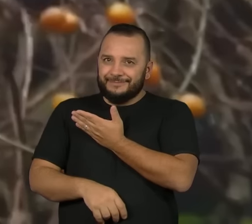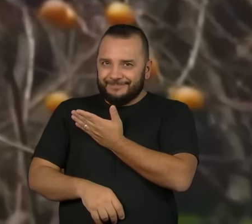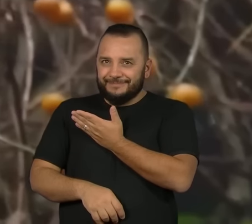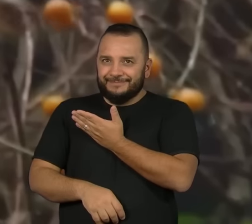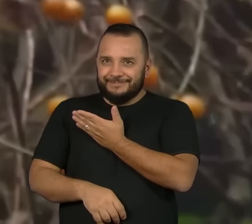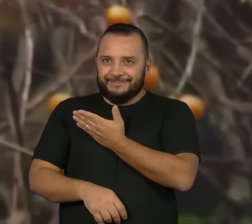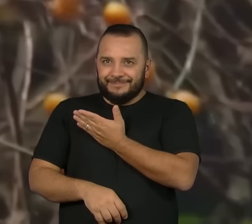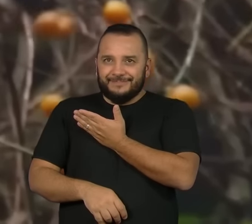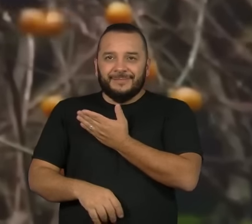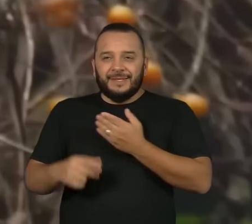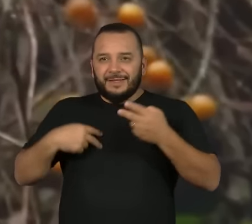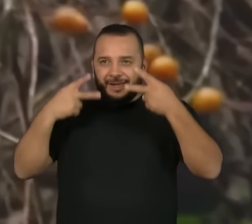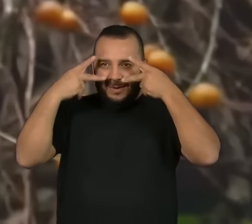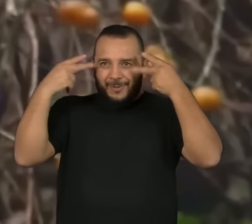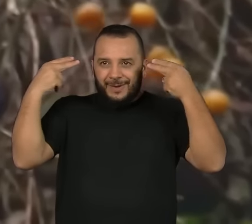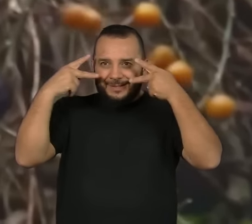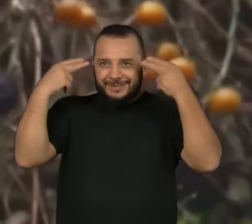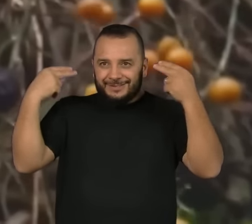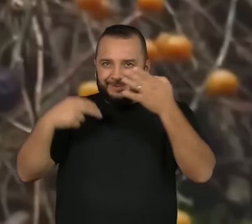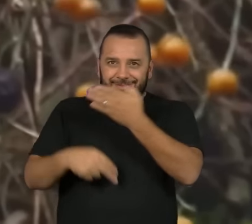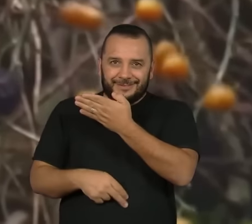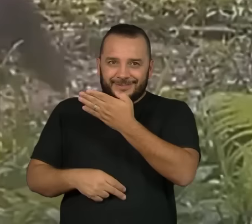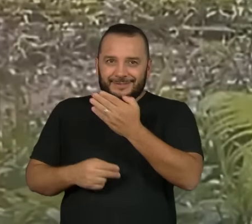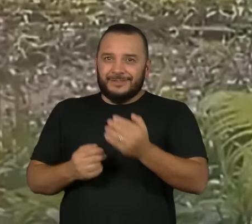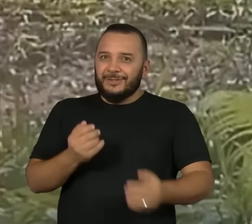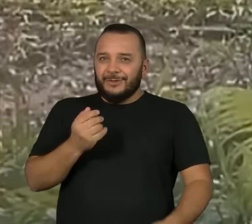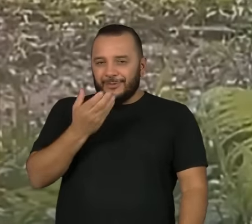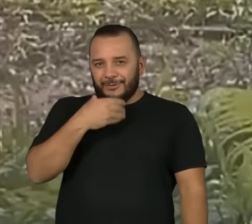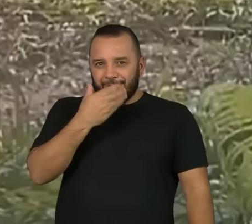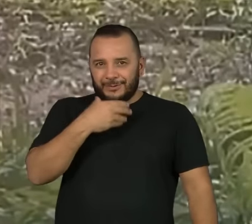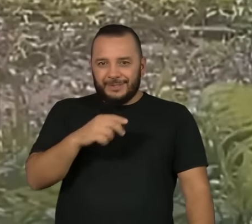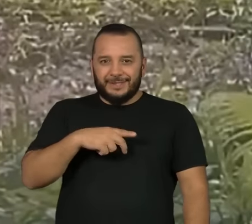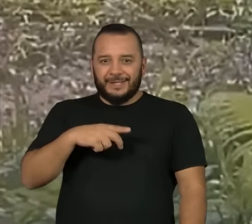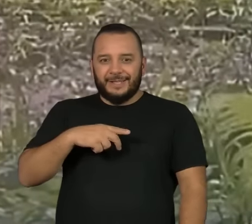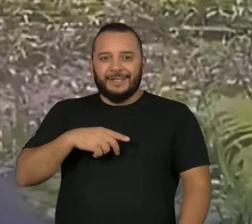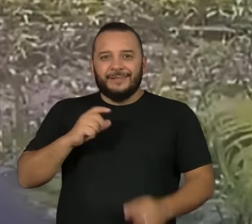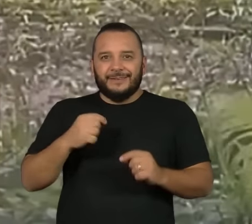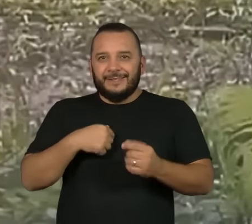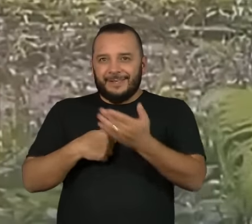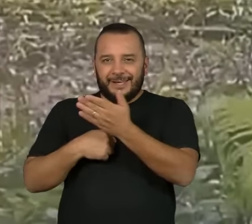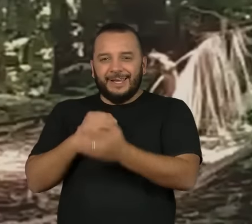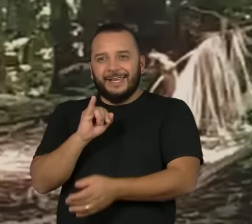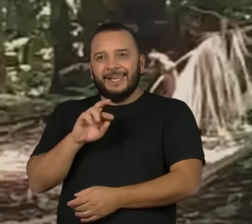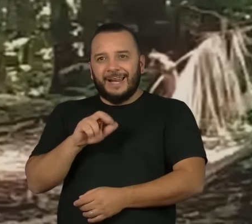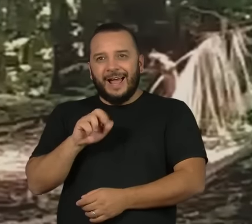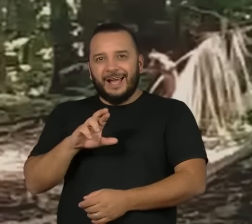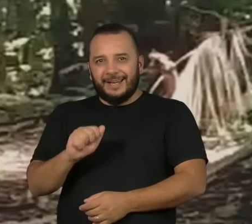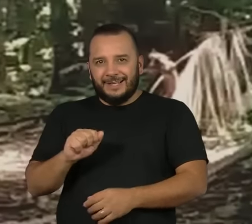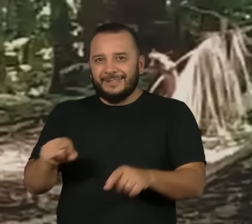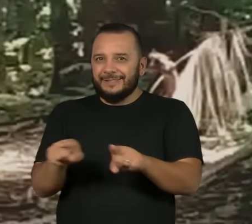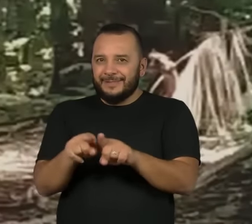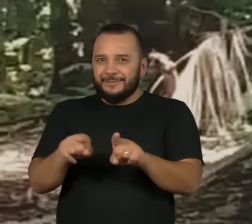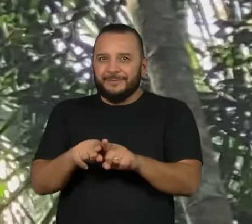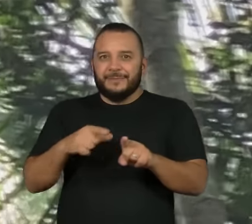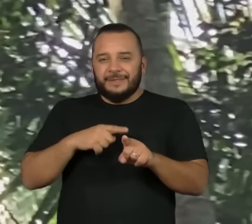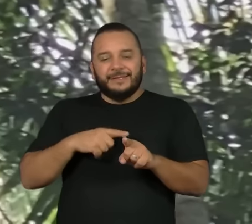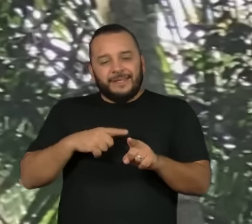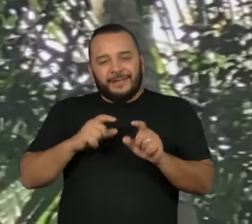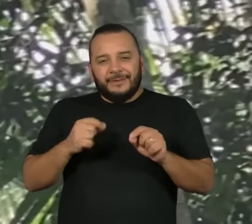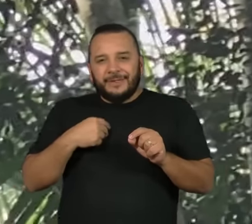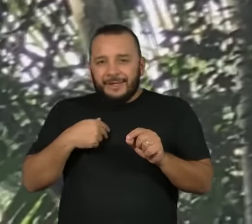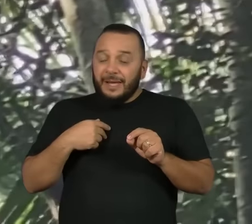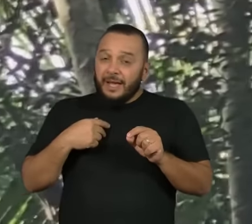cauda. Coatis escaladores comem frutos. A irara passa apressada. Tem jaguatirica